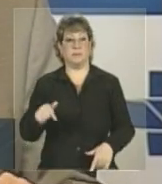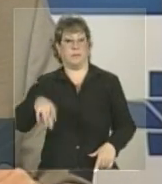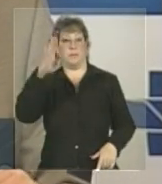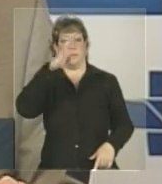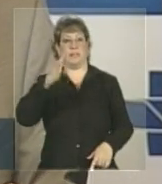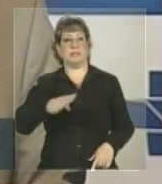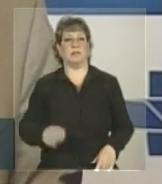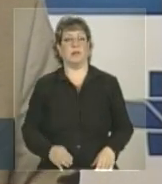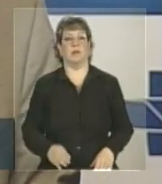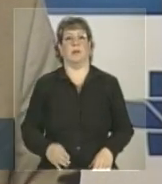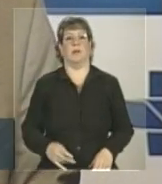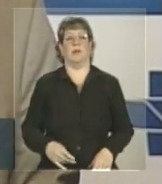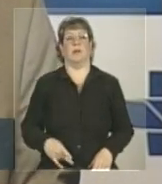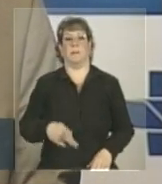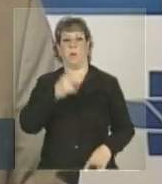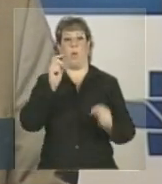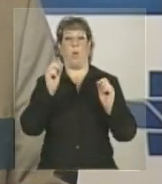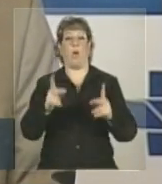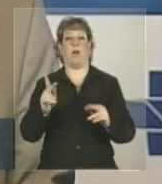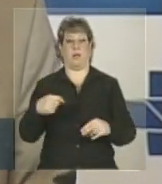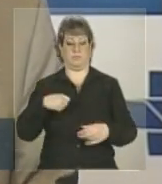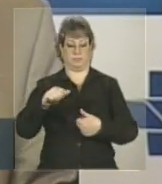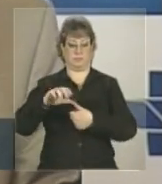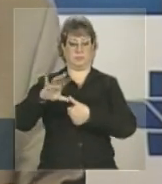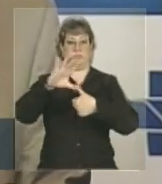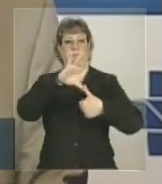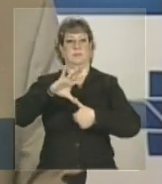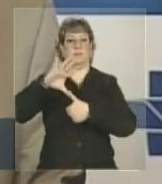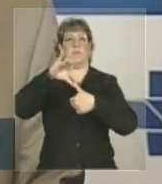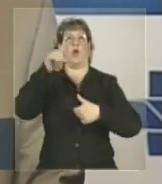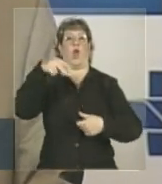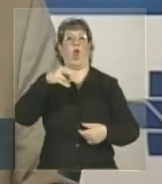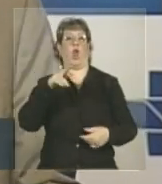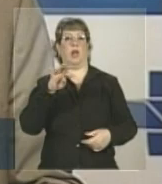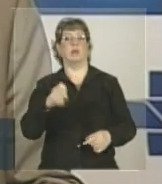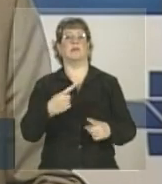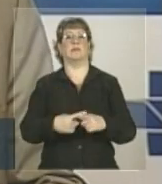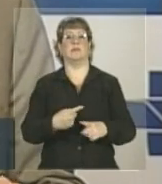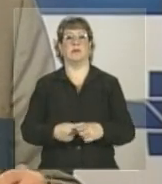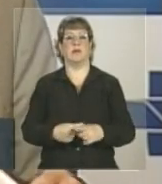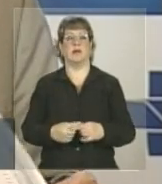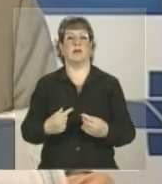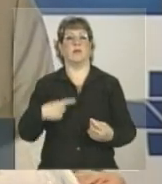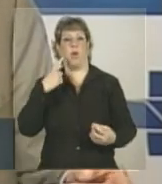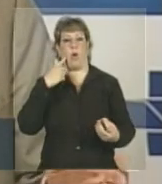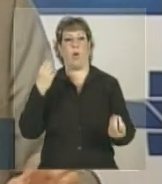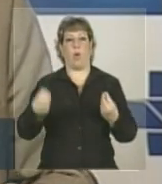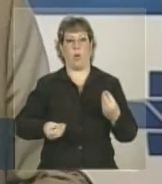Brasil nenhum comportamento igual ao do hemisfério norte, como às vezes a gente ouve falar. Por que é que não vacina o Nordeste em janeiro,